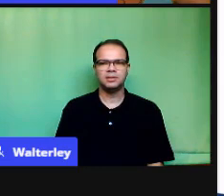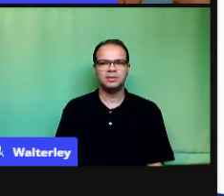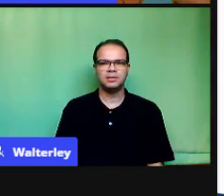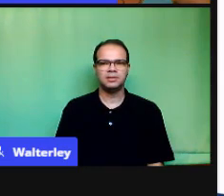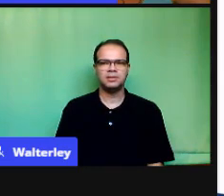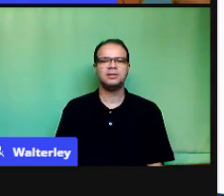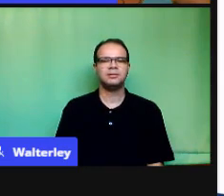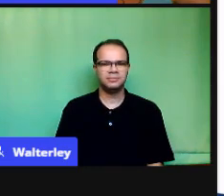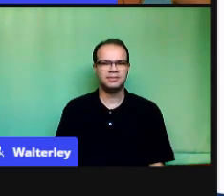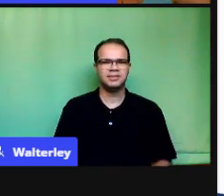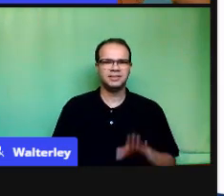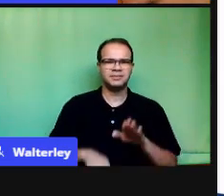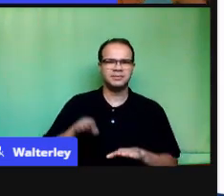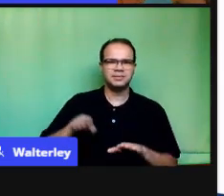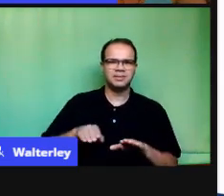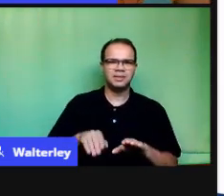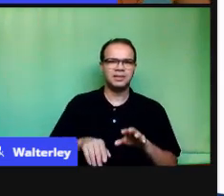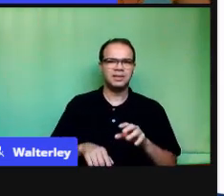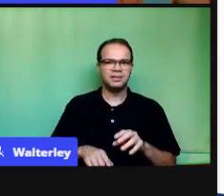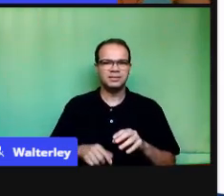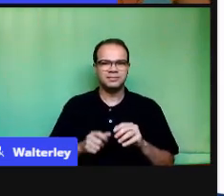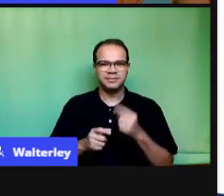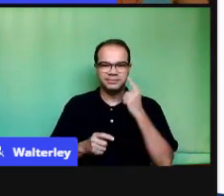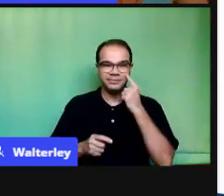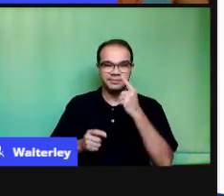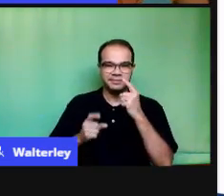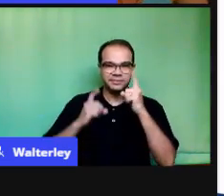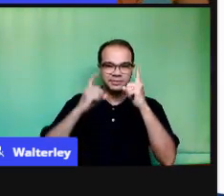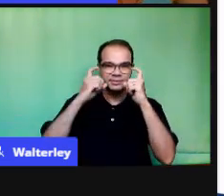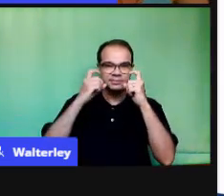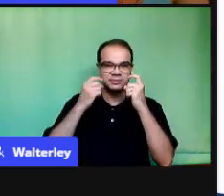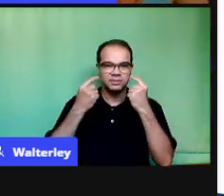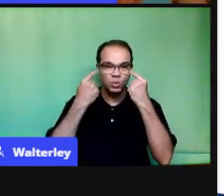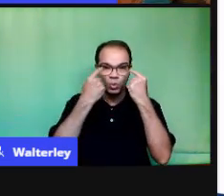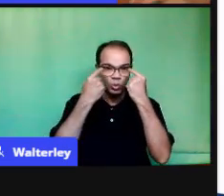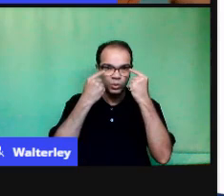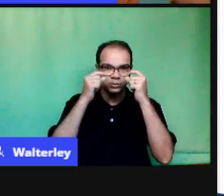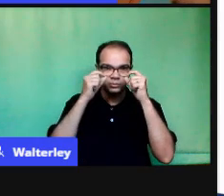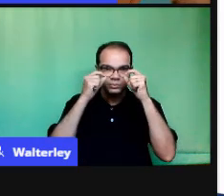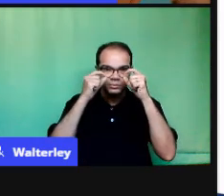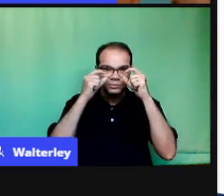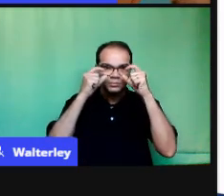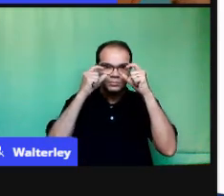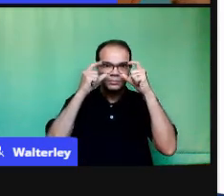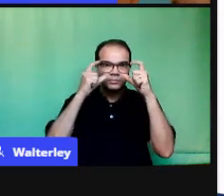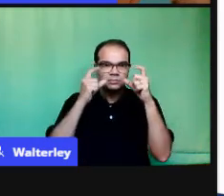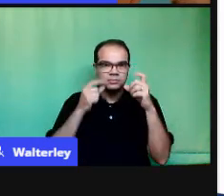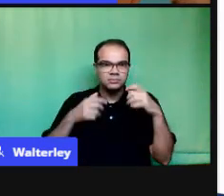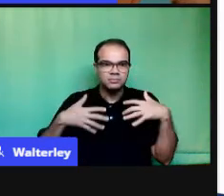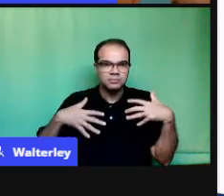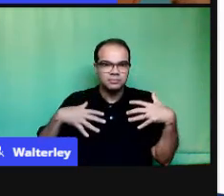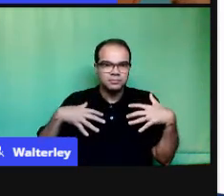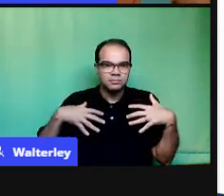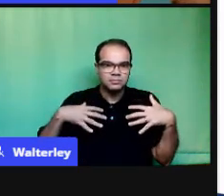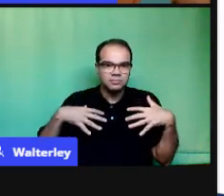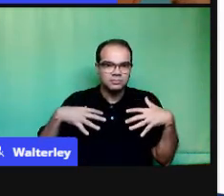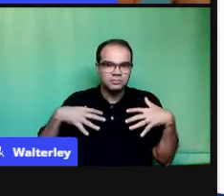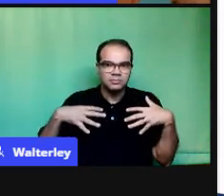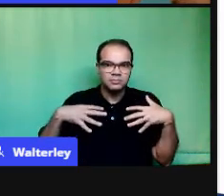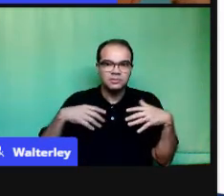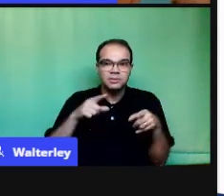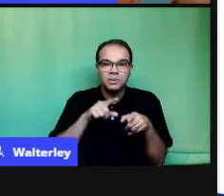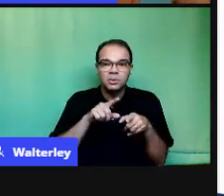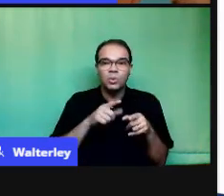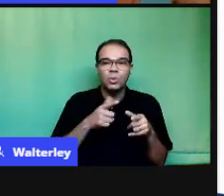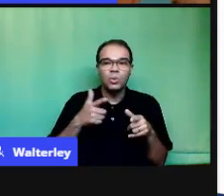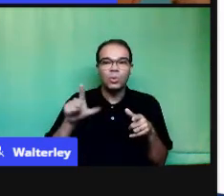sentindo muito medo, ele está com, né, dilatação de adrenalina no olhar, e aqui uma mudança de atitude,